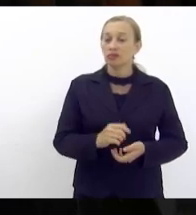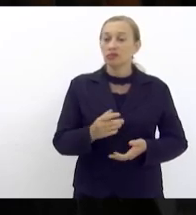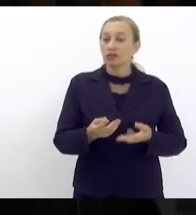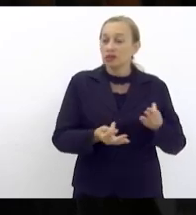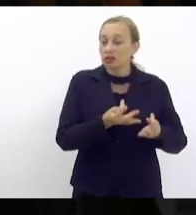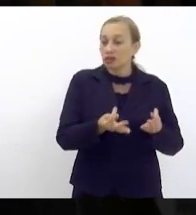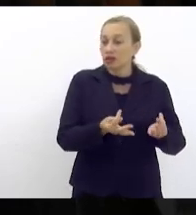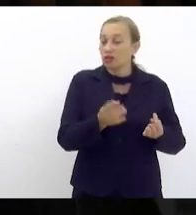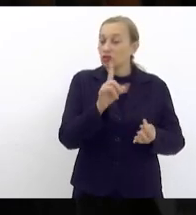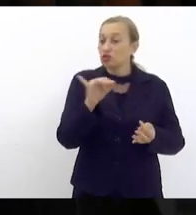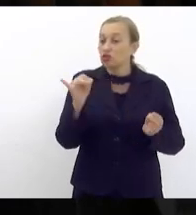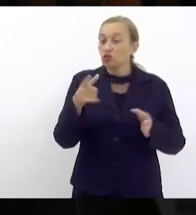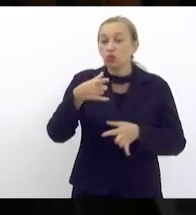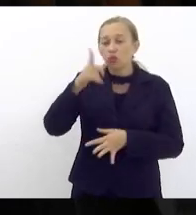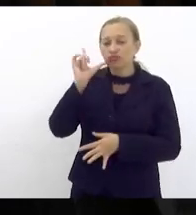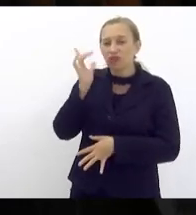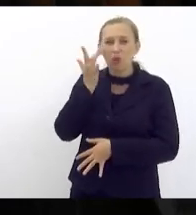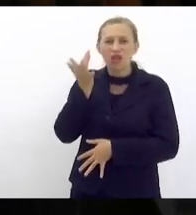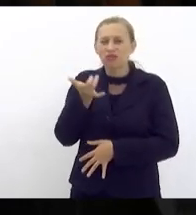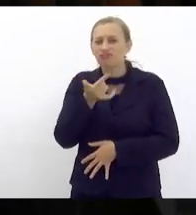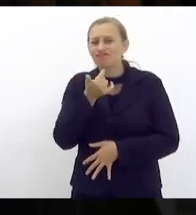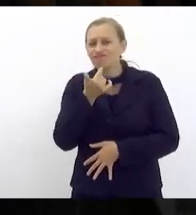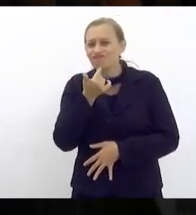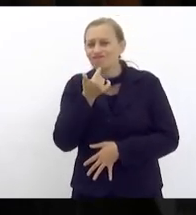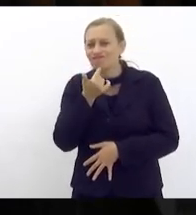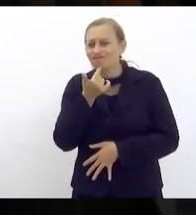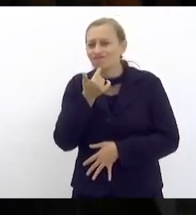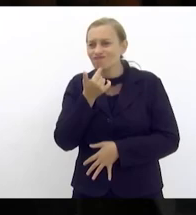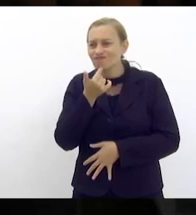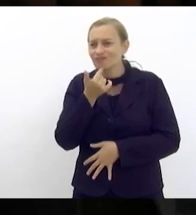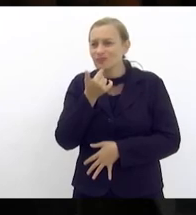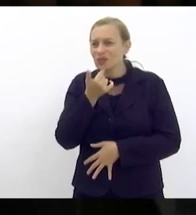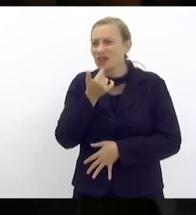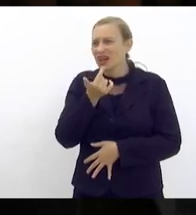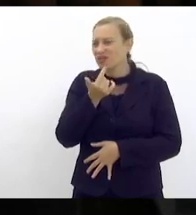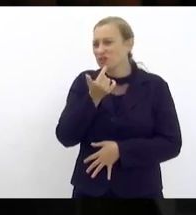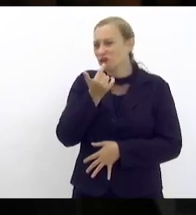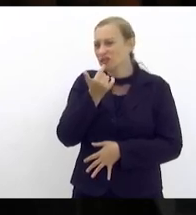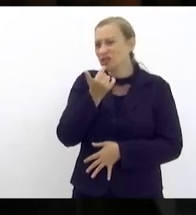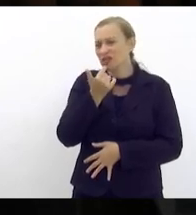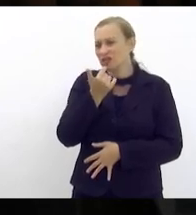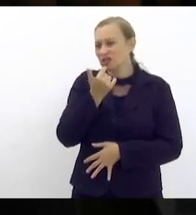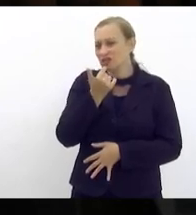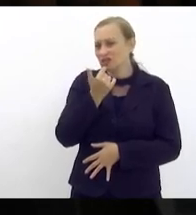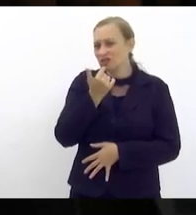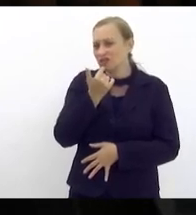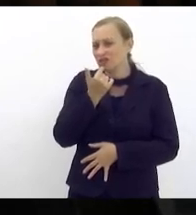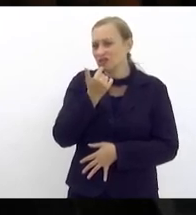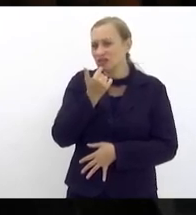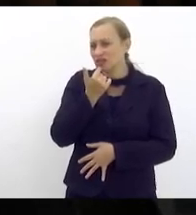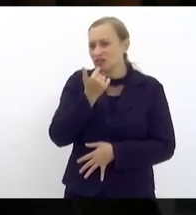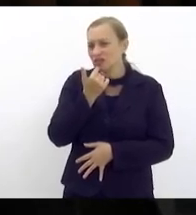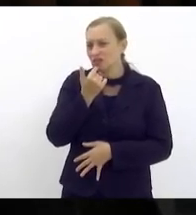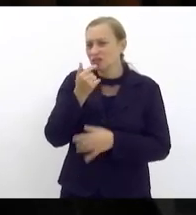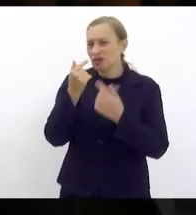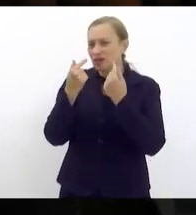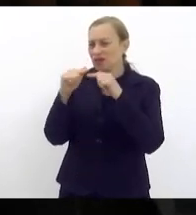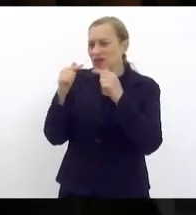Acho até que agressão verbal de caráter pessoal